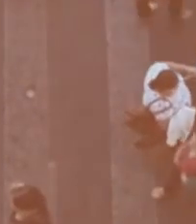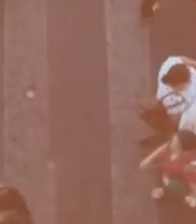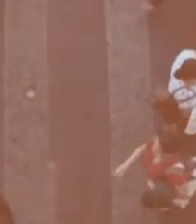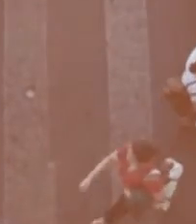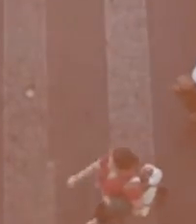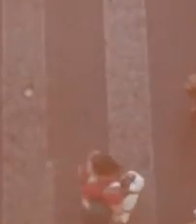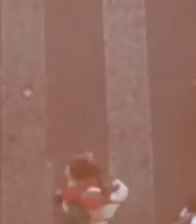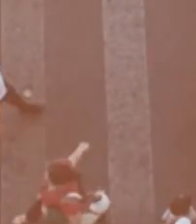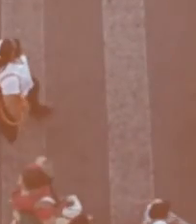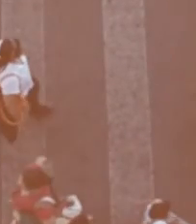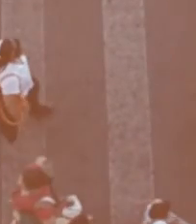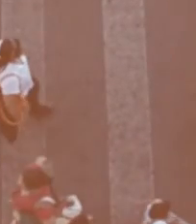ae